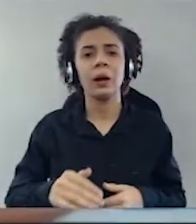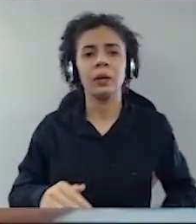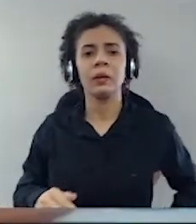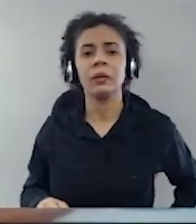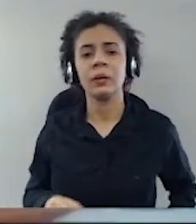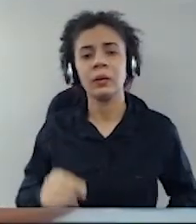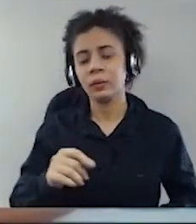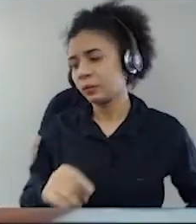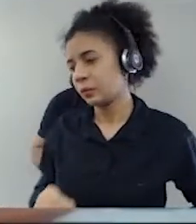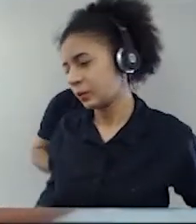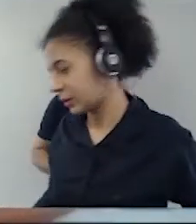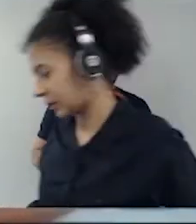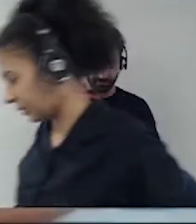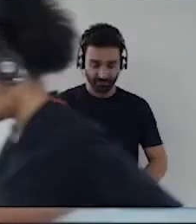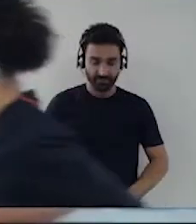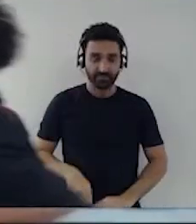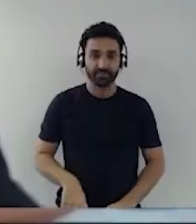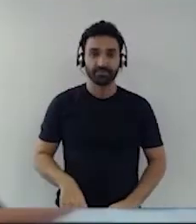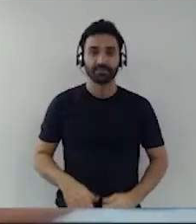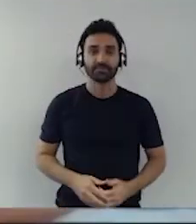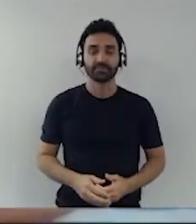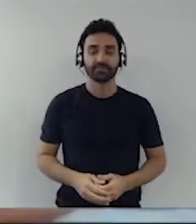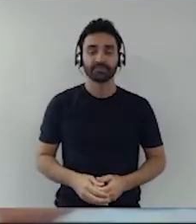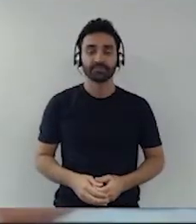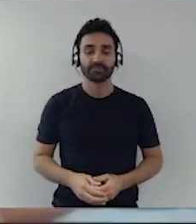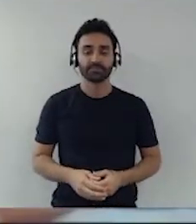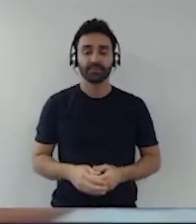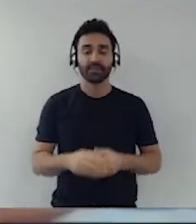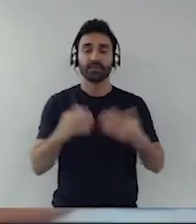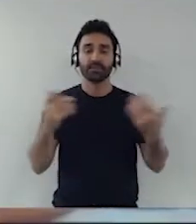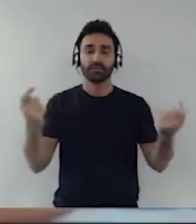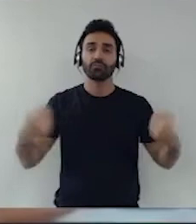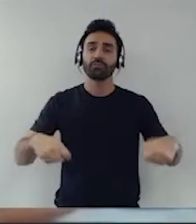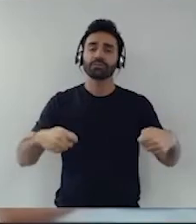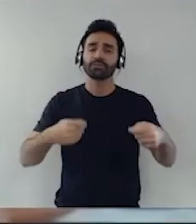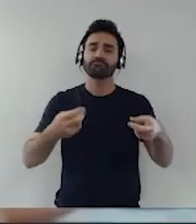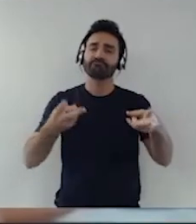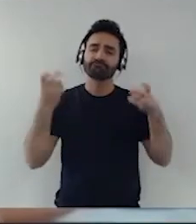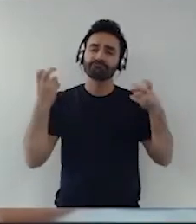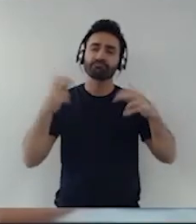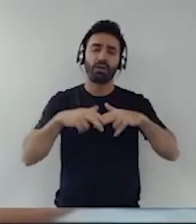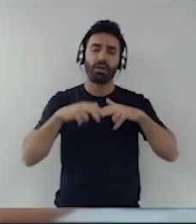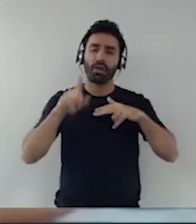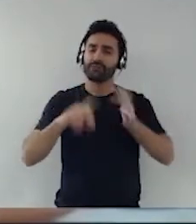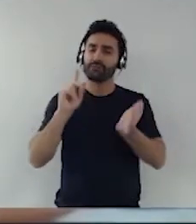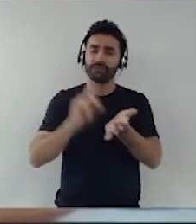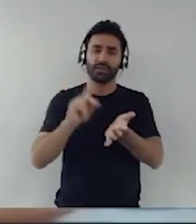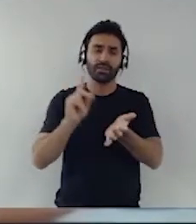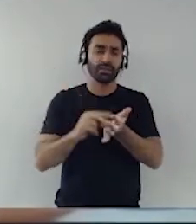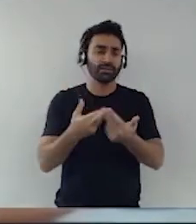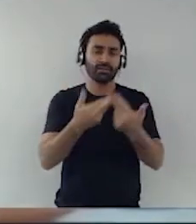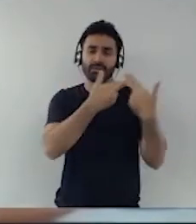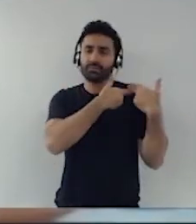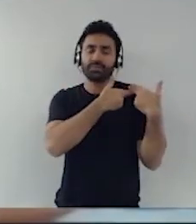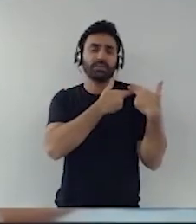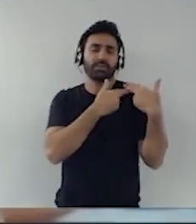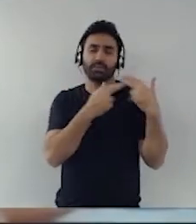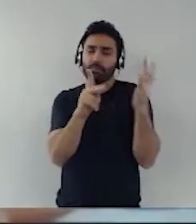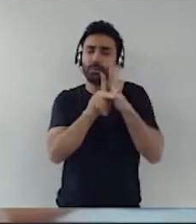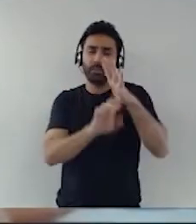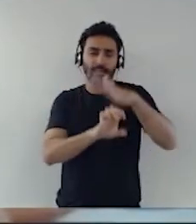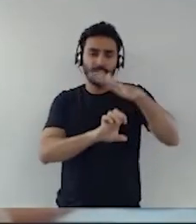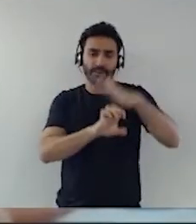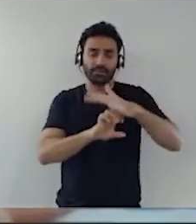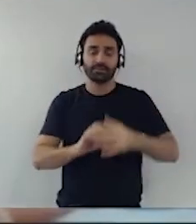quando você retira, tem que ser observado. Então, é uma responsabilidade aí das empresas.